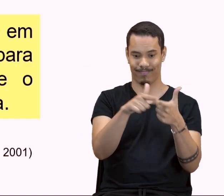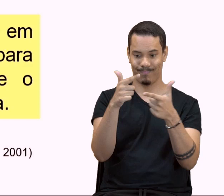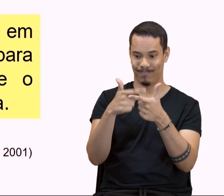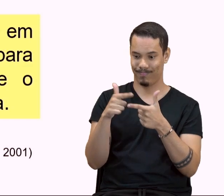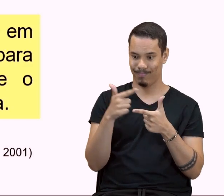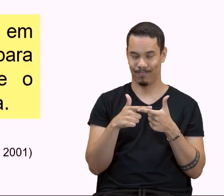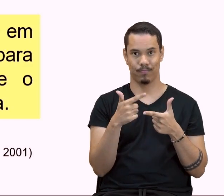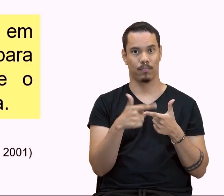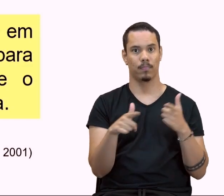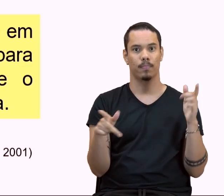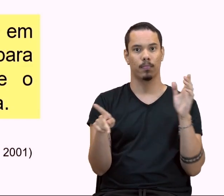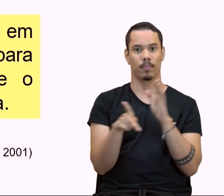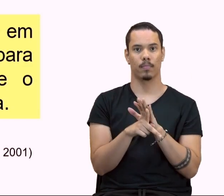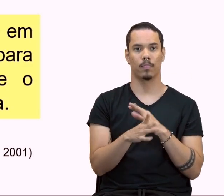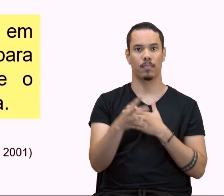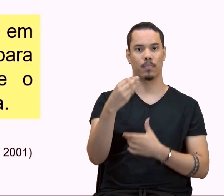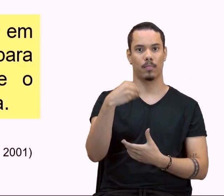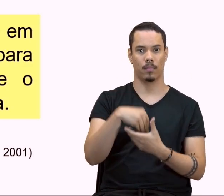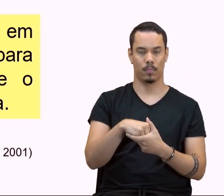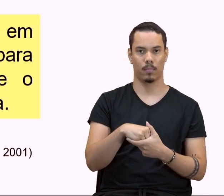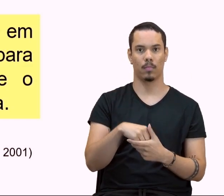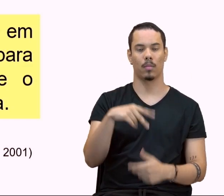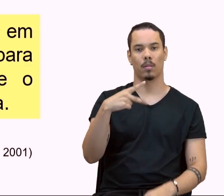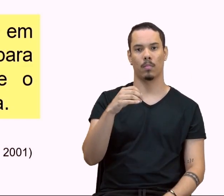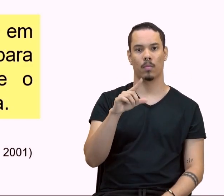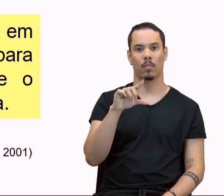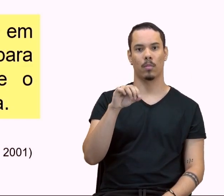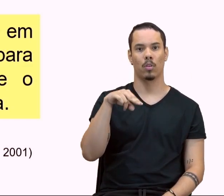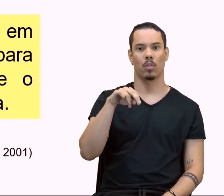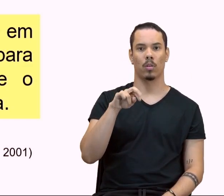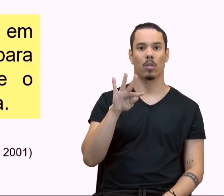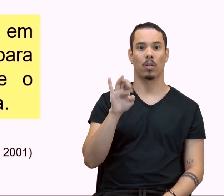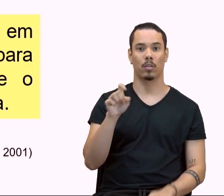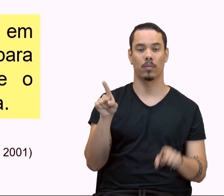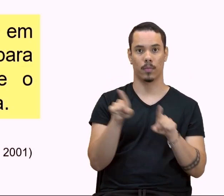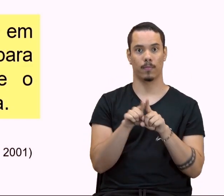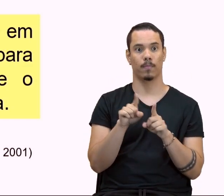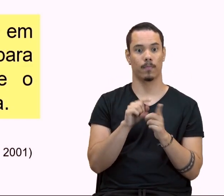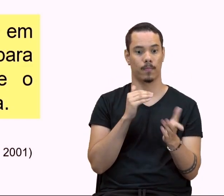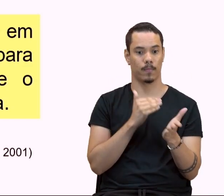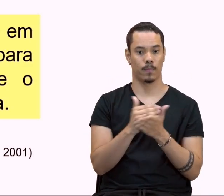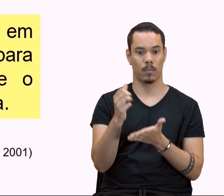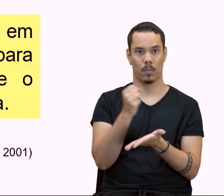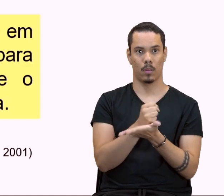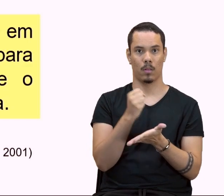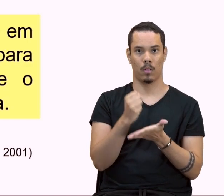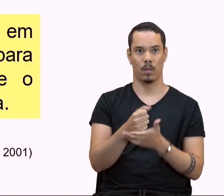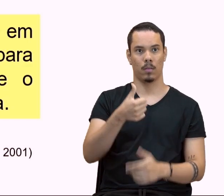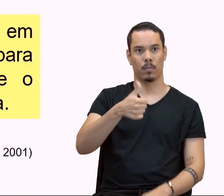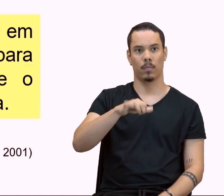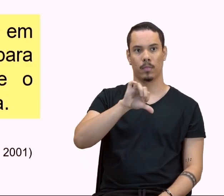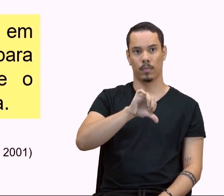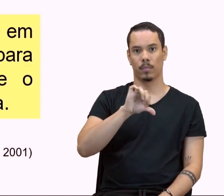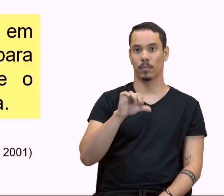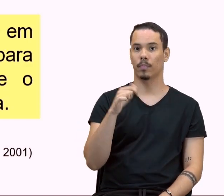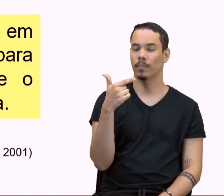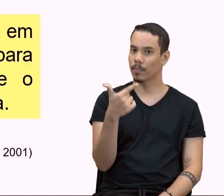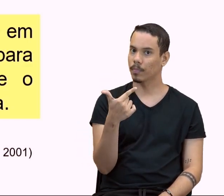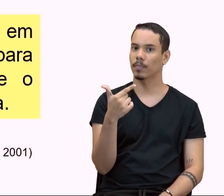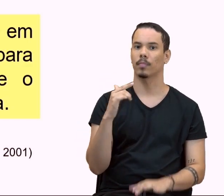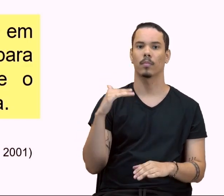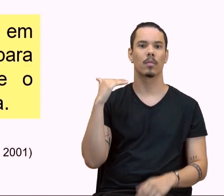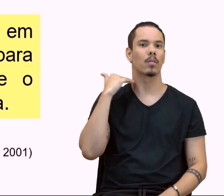do Polo Noroeste. Iniciou seu contrato de empréstimo em 1992 entre o Banco Internacional